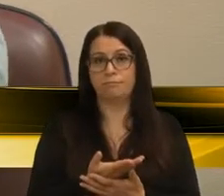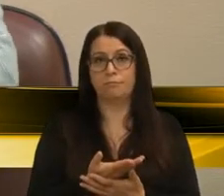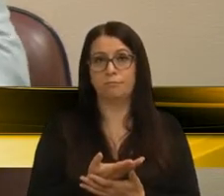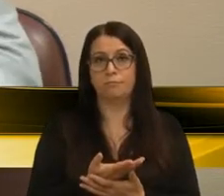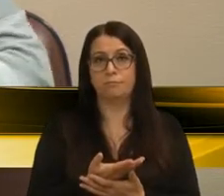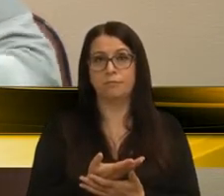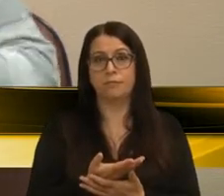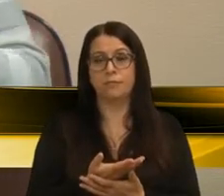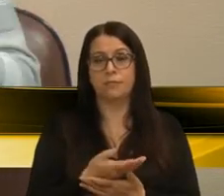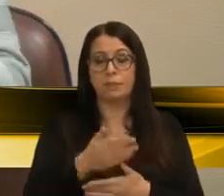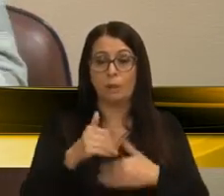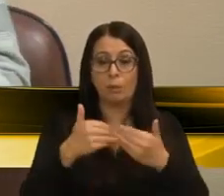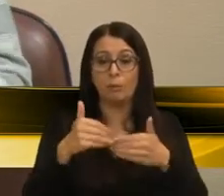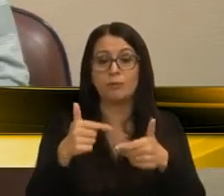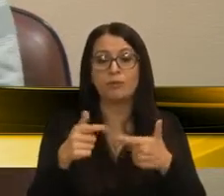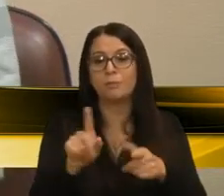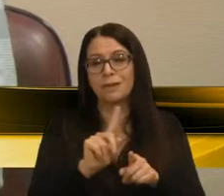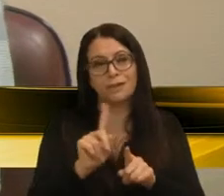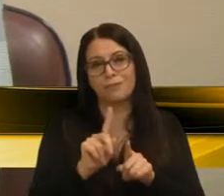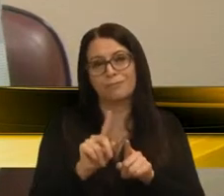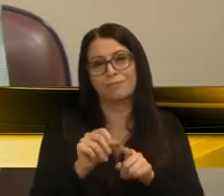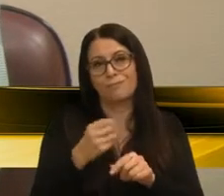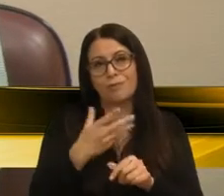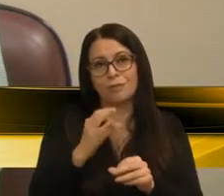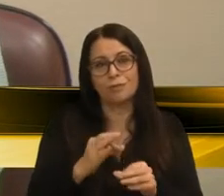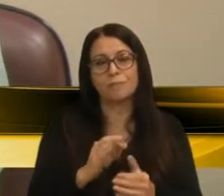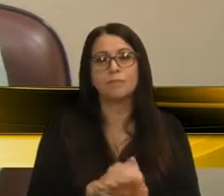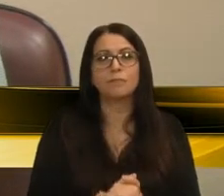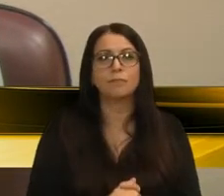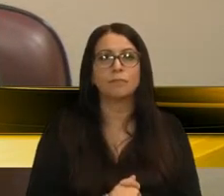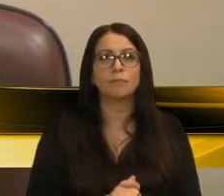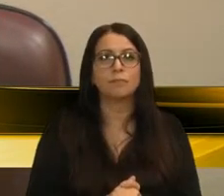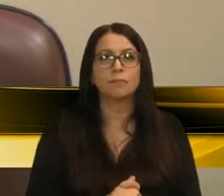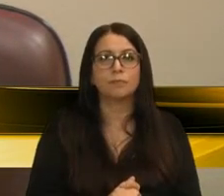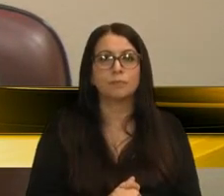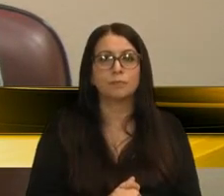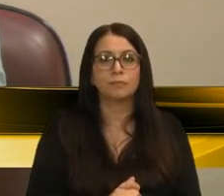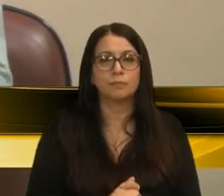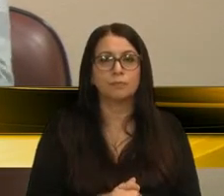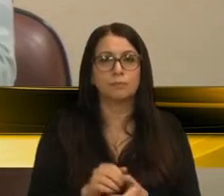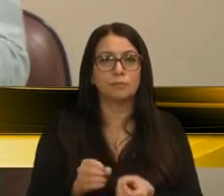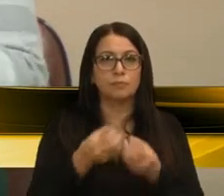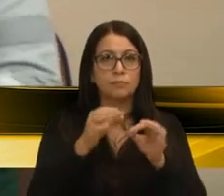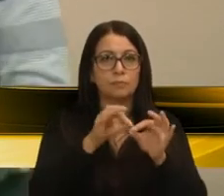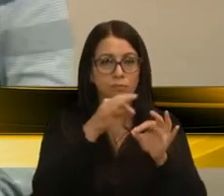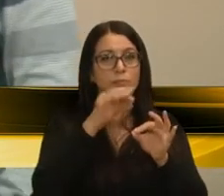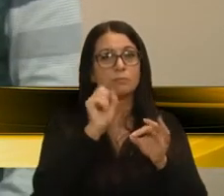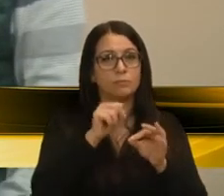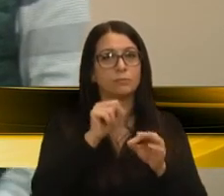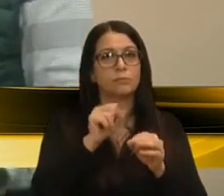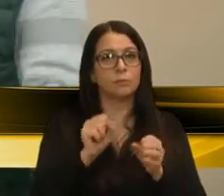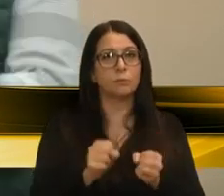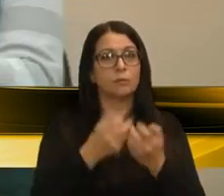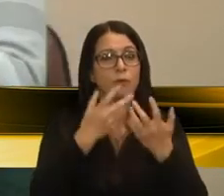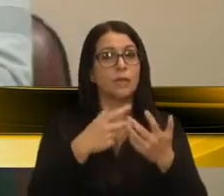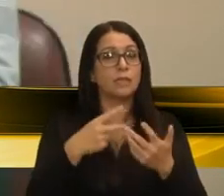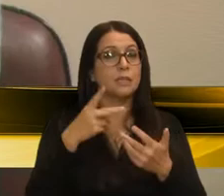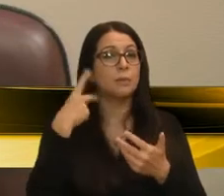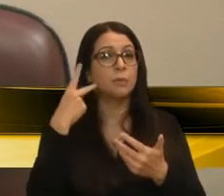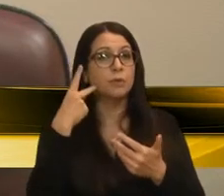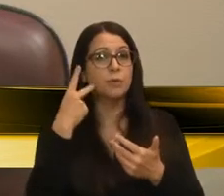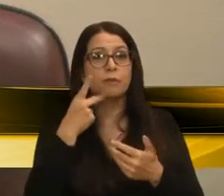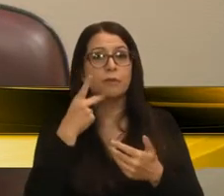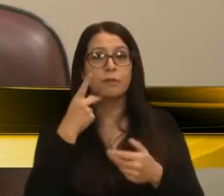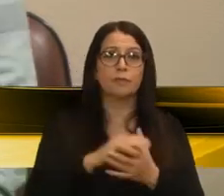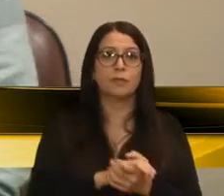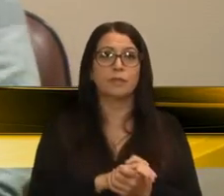a operacionalidade dele não foi efetivada. A Festa da Uva, sim, é uma festa política. Porque nós temos a mania de